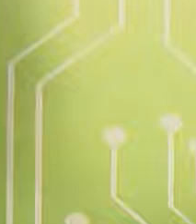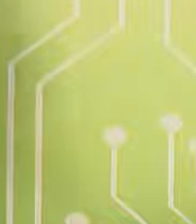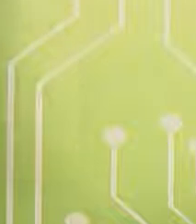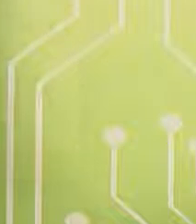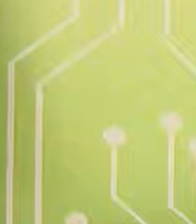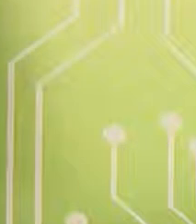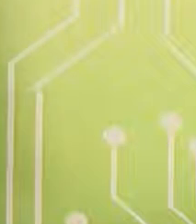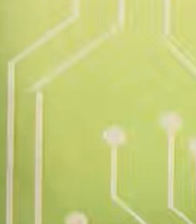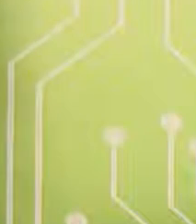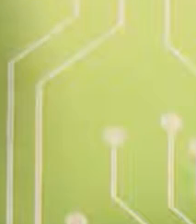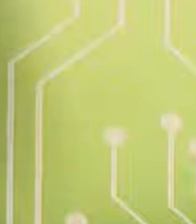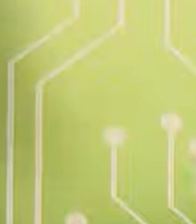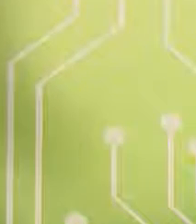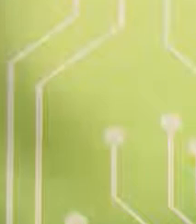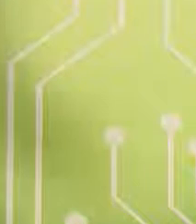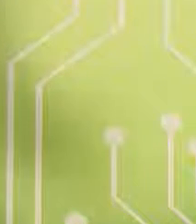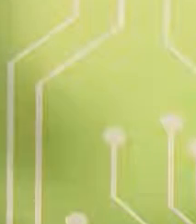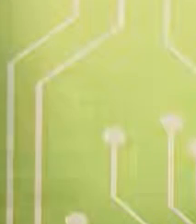isso, né? E